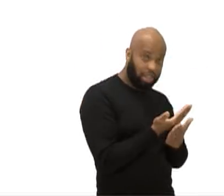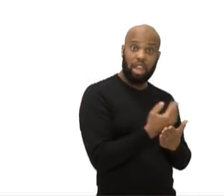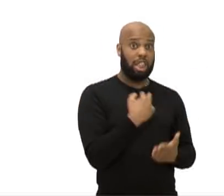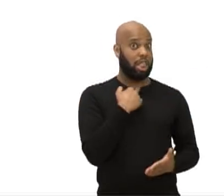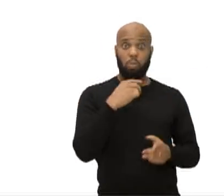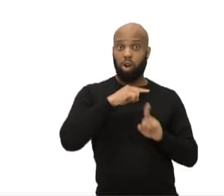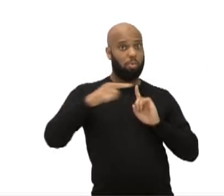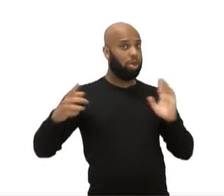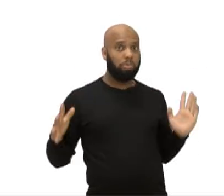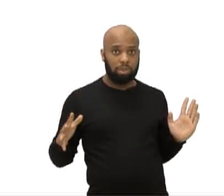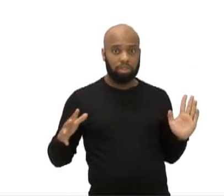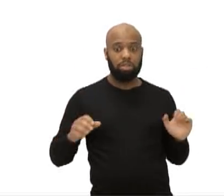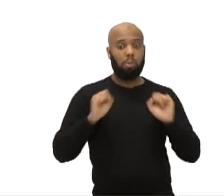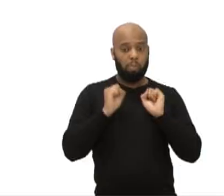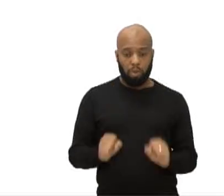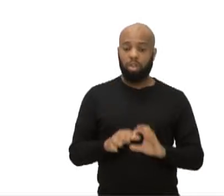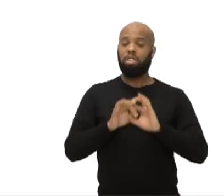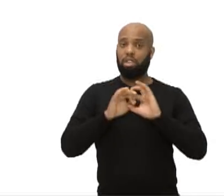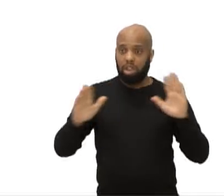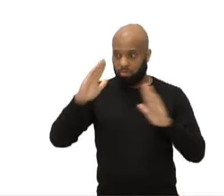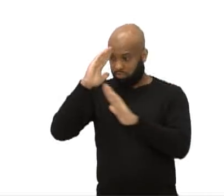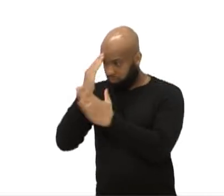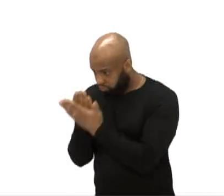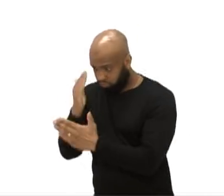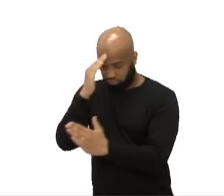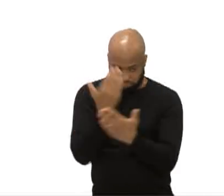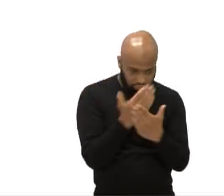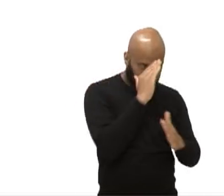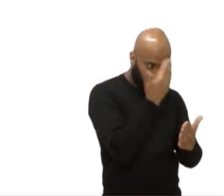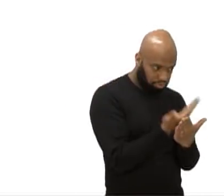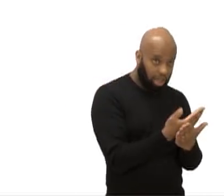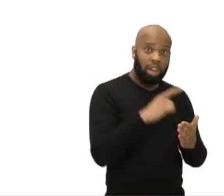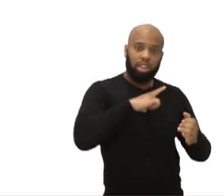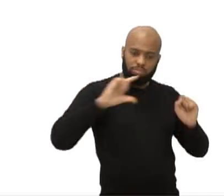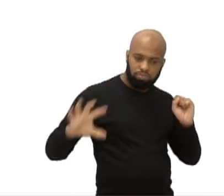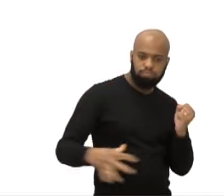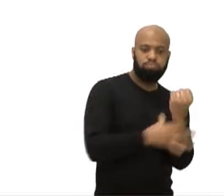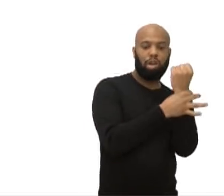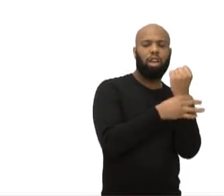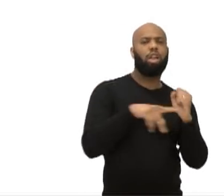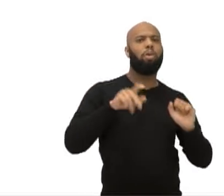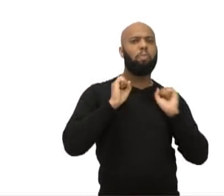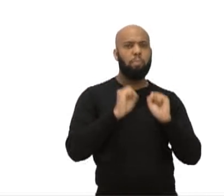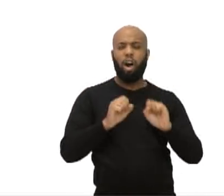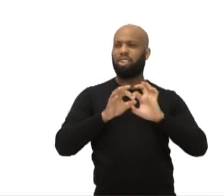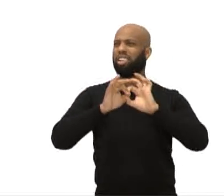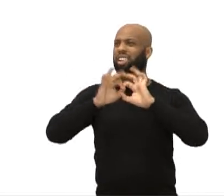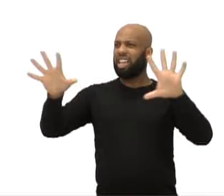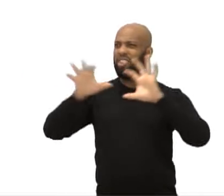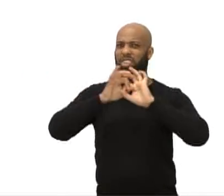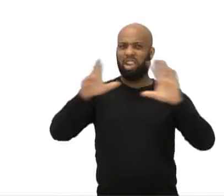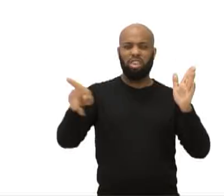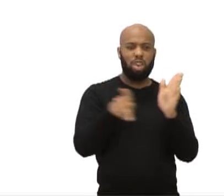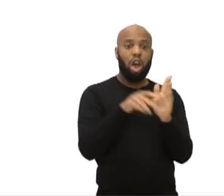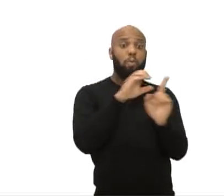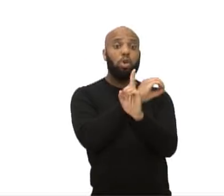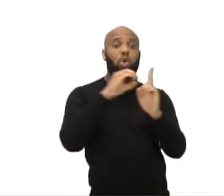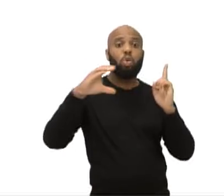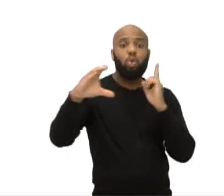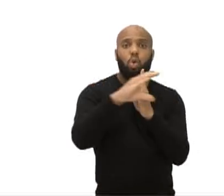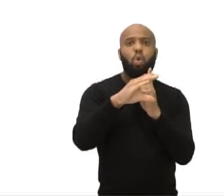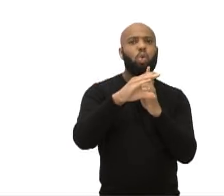a liberdade de consciência e de crença, sendo assegurado o livre exercício dos cultos religiosos